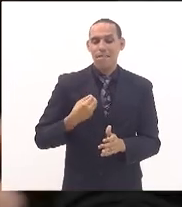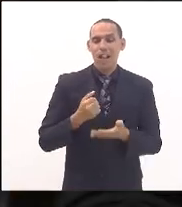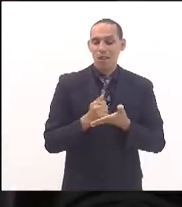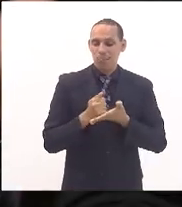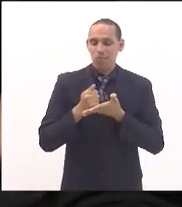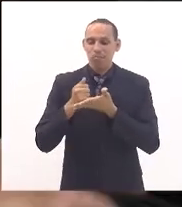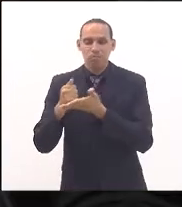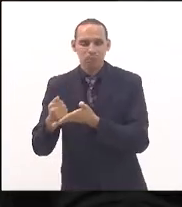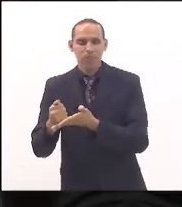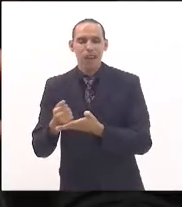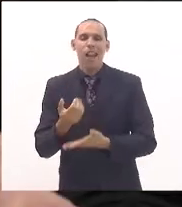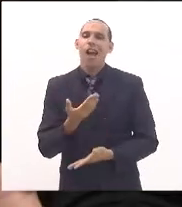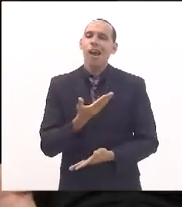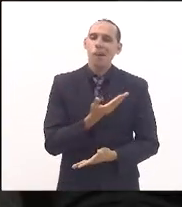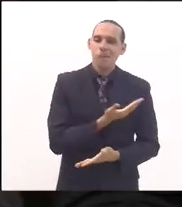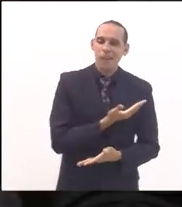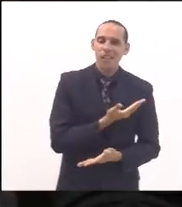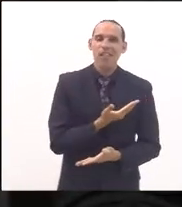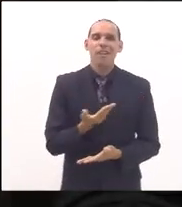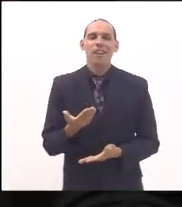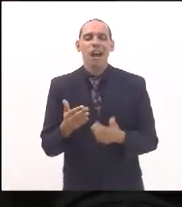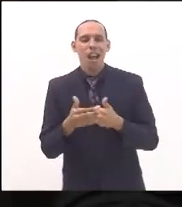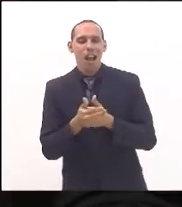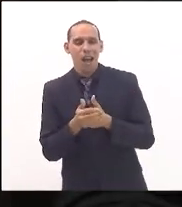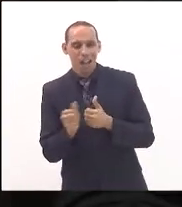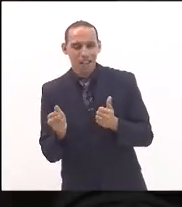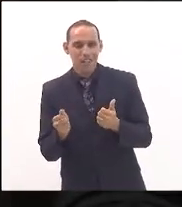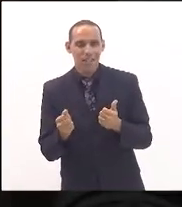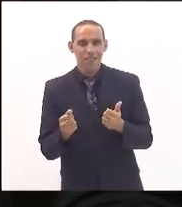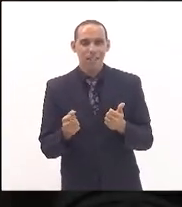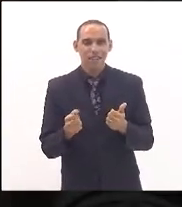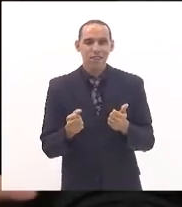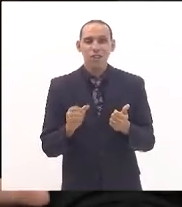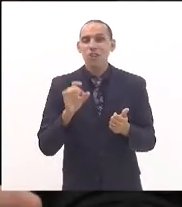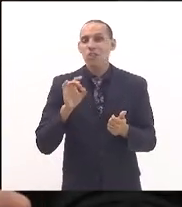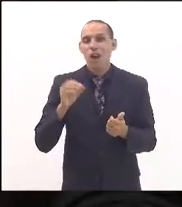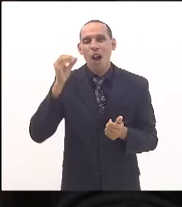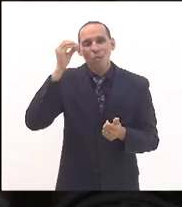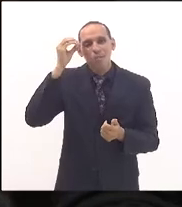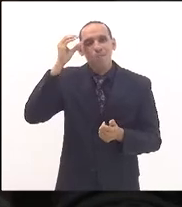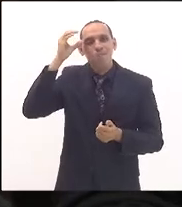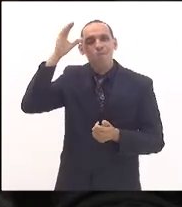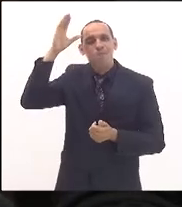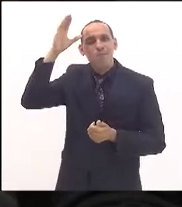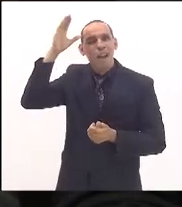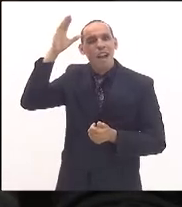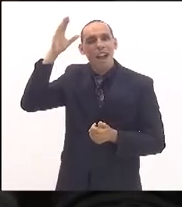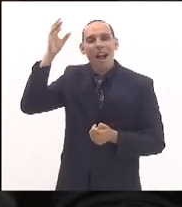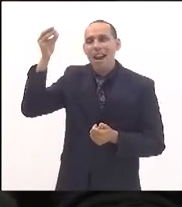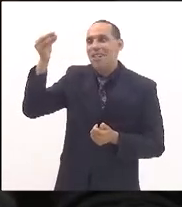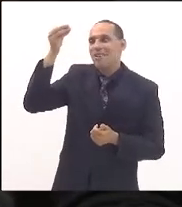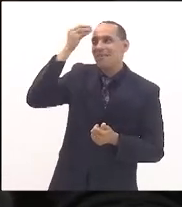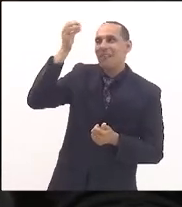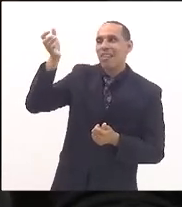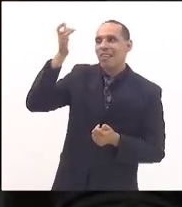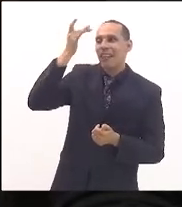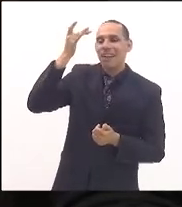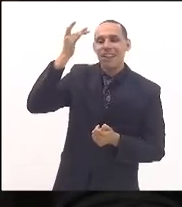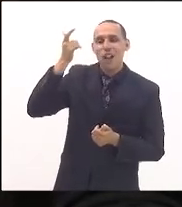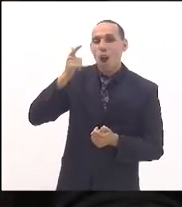vida além das amizades dos fetos e dos afetos é o conhecimento esse ninguém